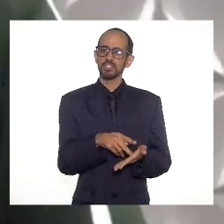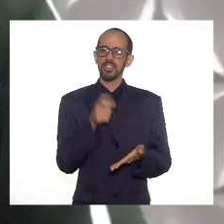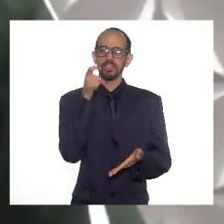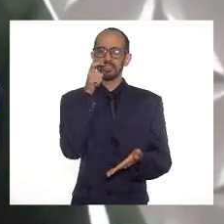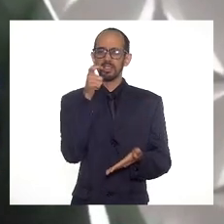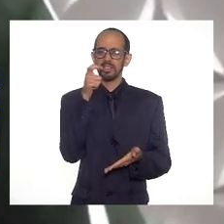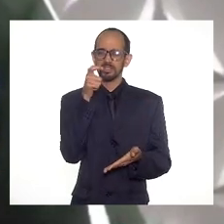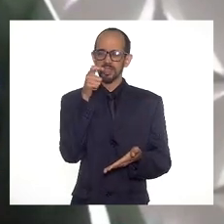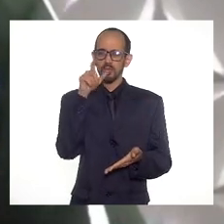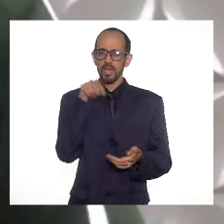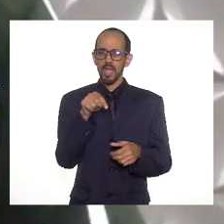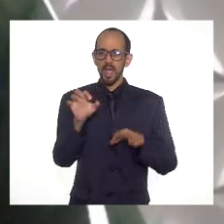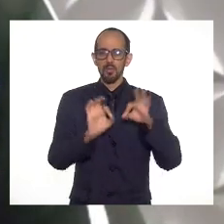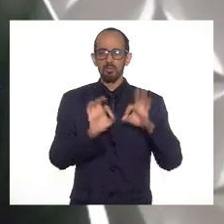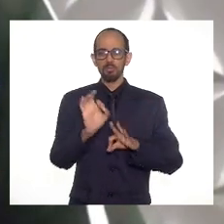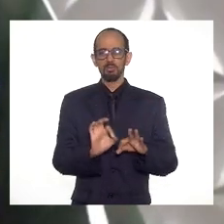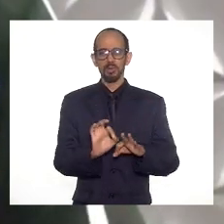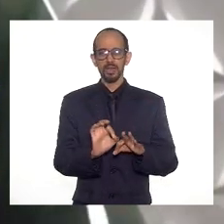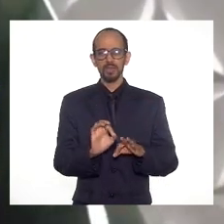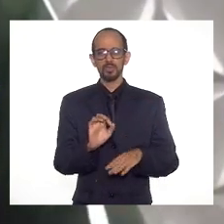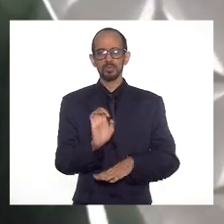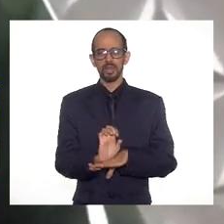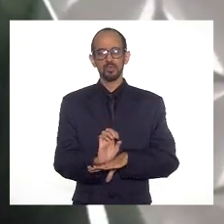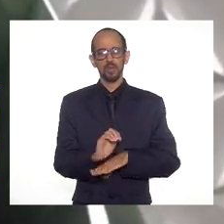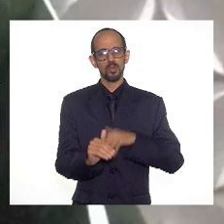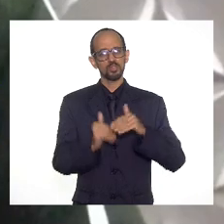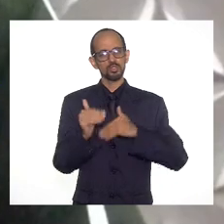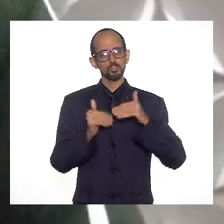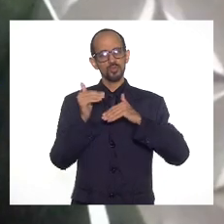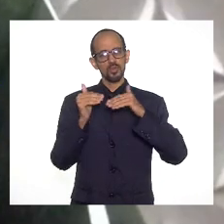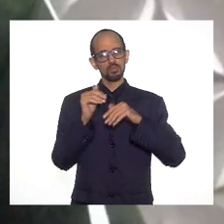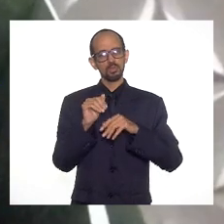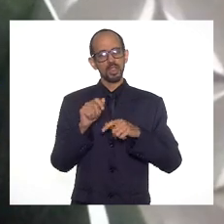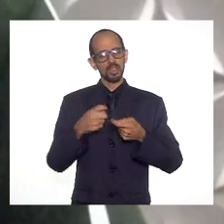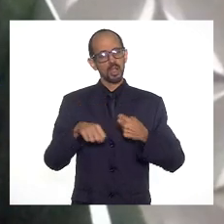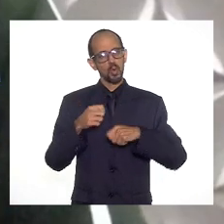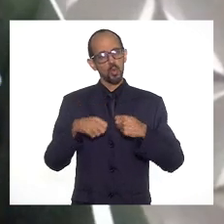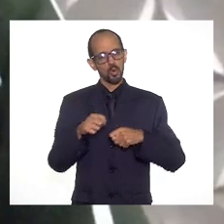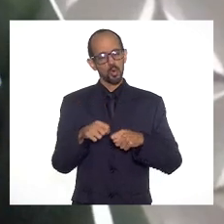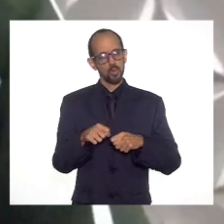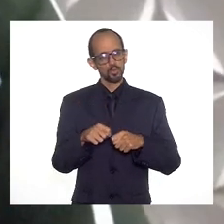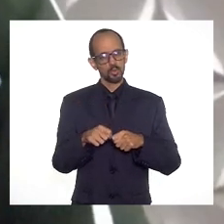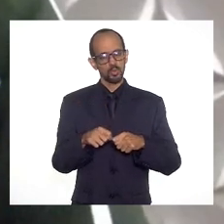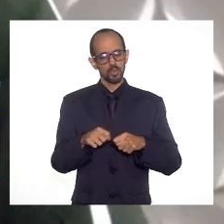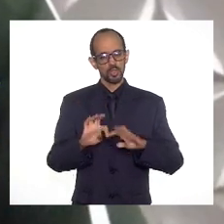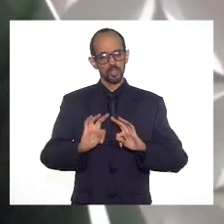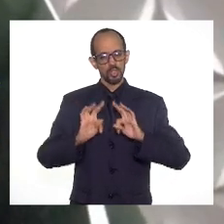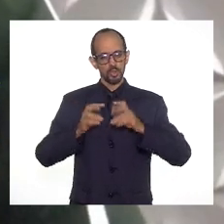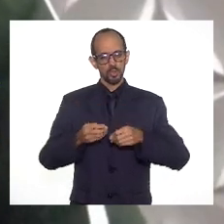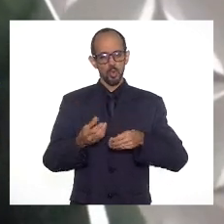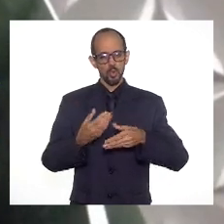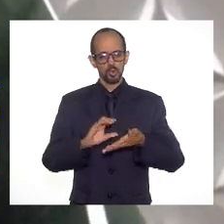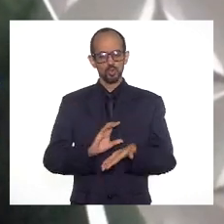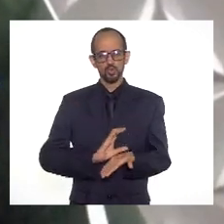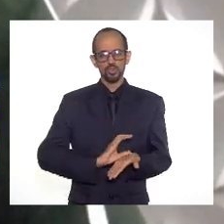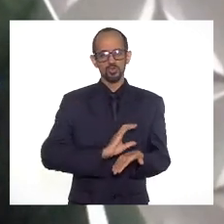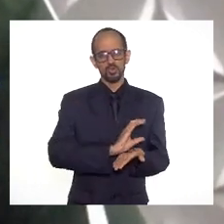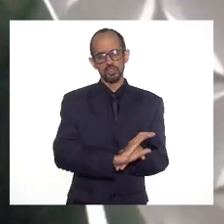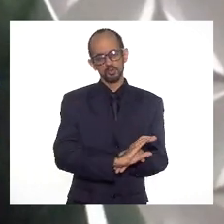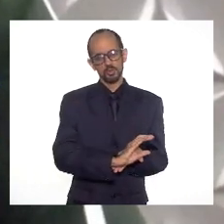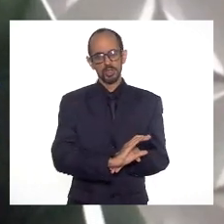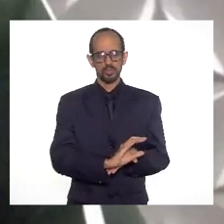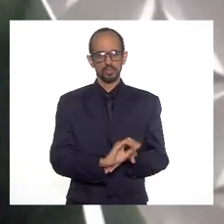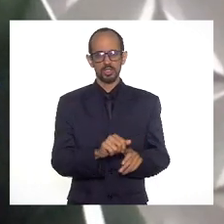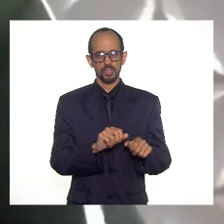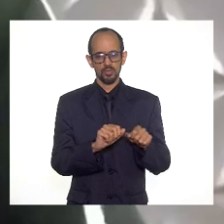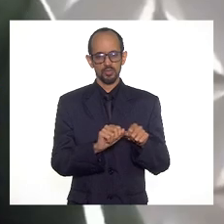é um plano estadual de desenvolvimento econômico e que todos os investimentos sejam direcionados